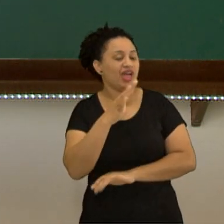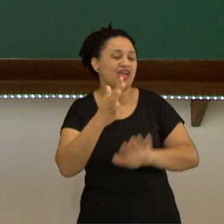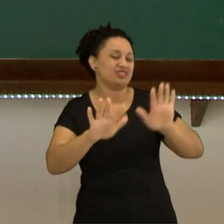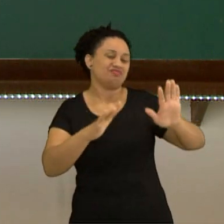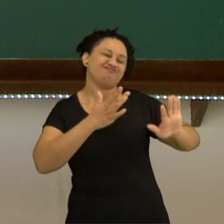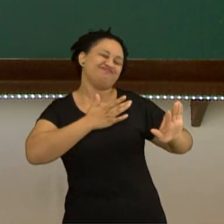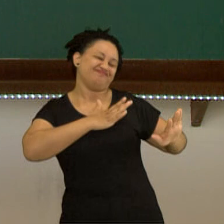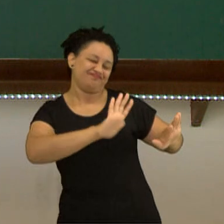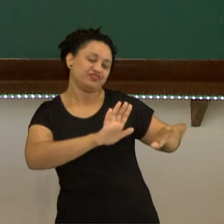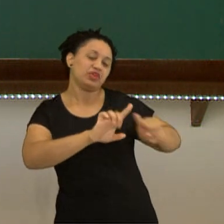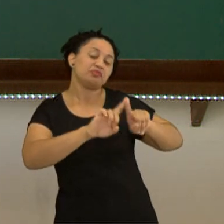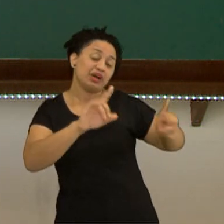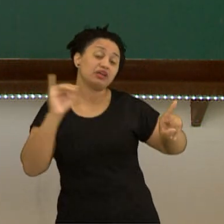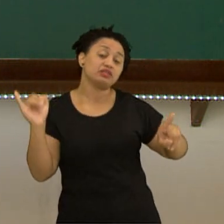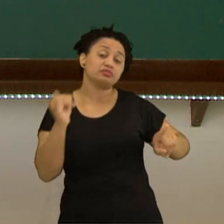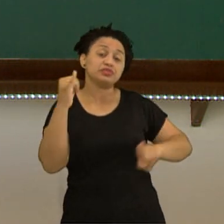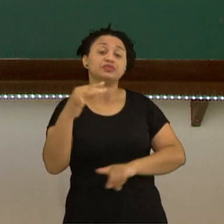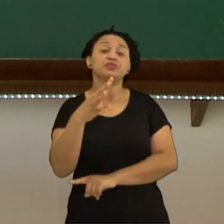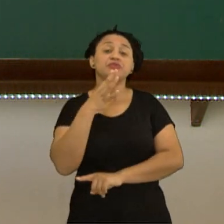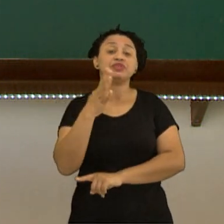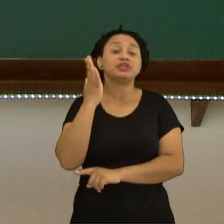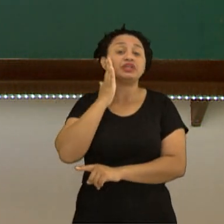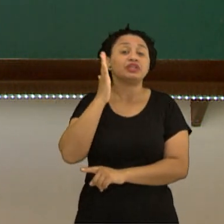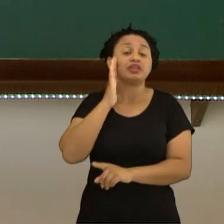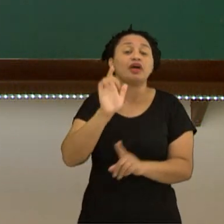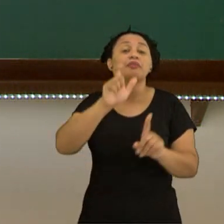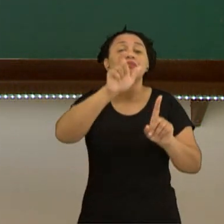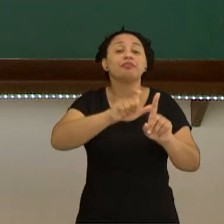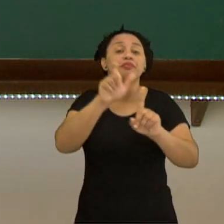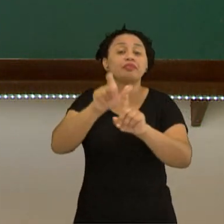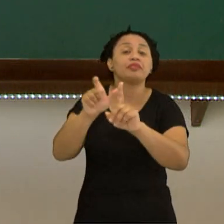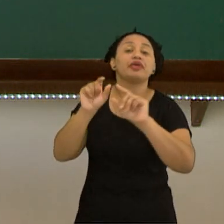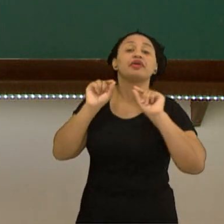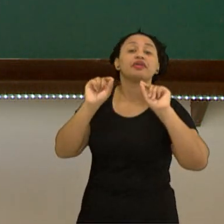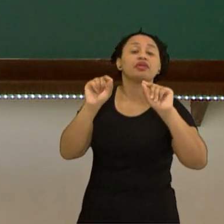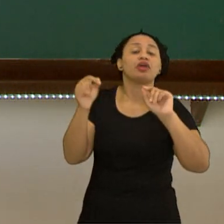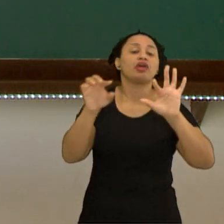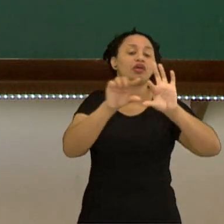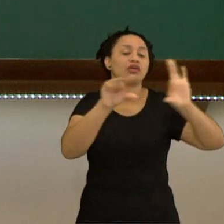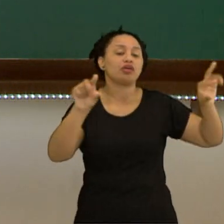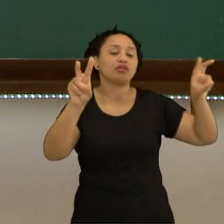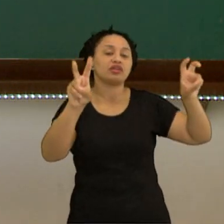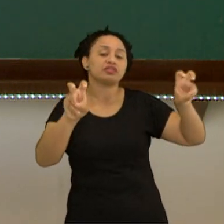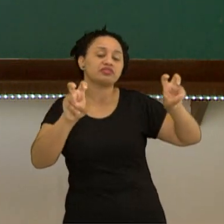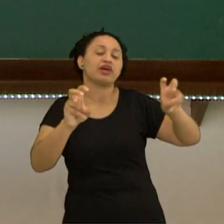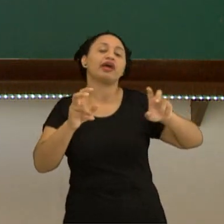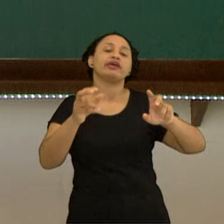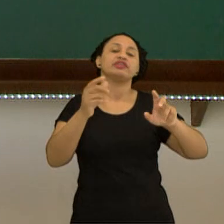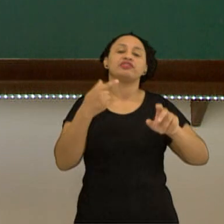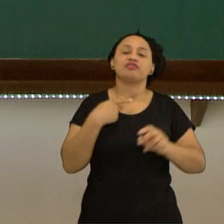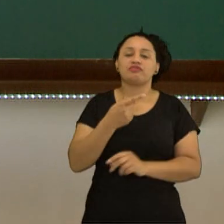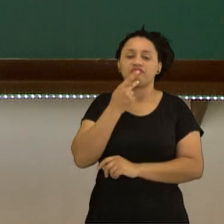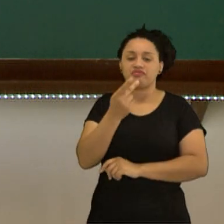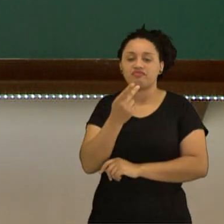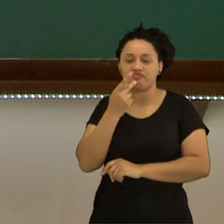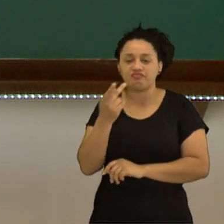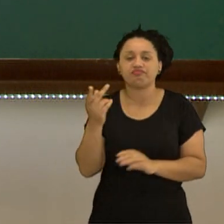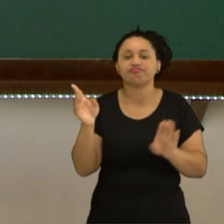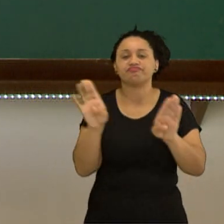gostar, mas é necessário conhecer as frases, as referências, os ditados,